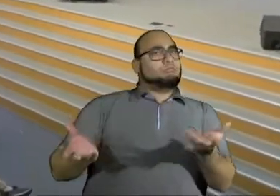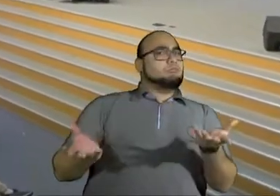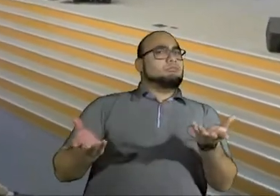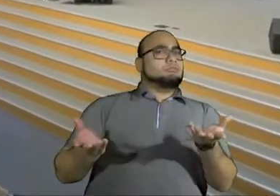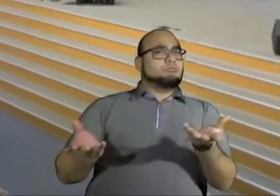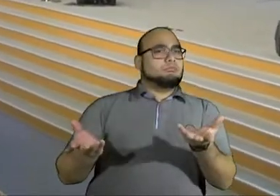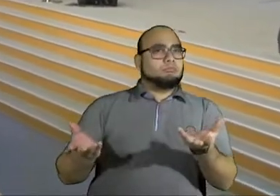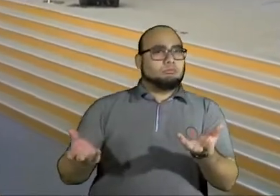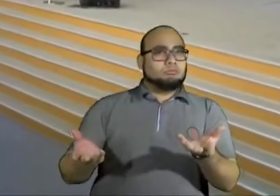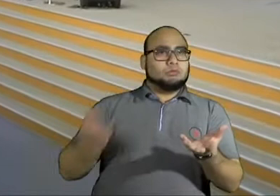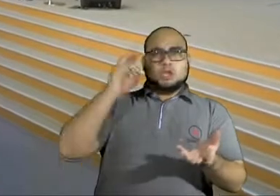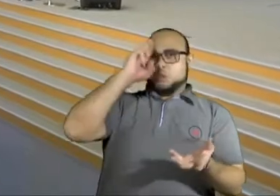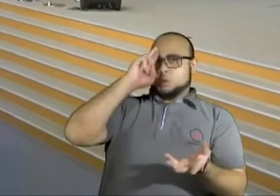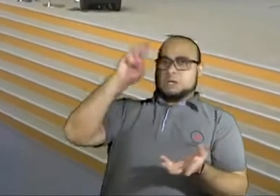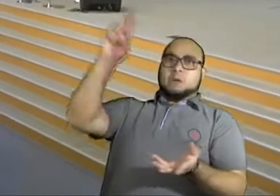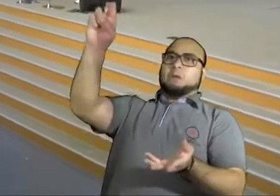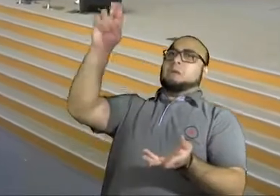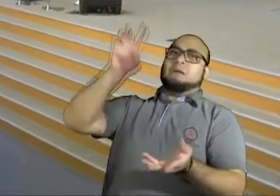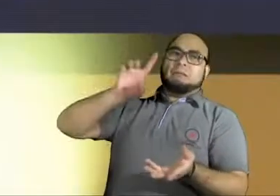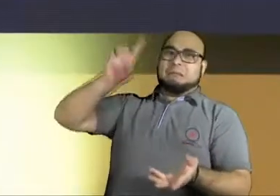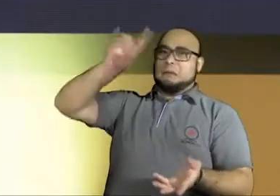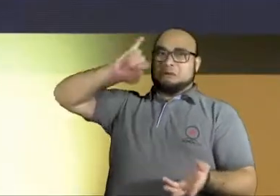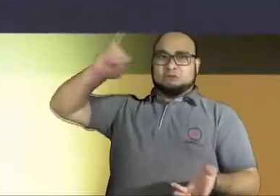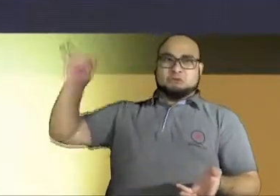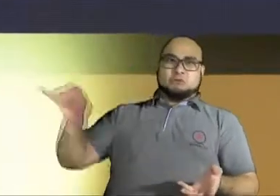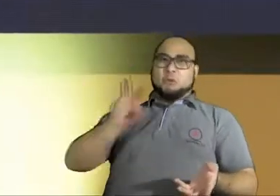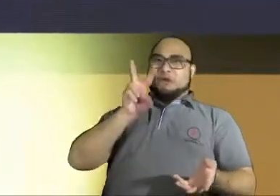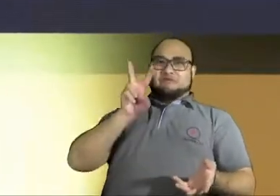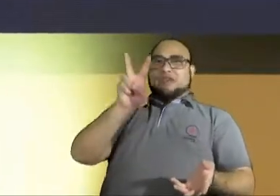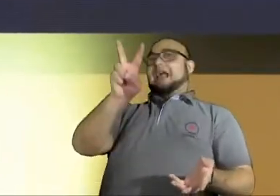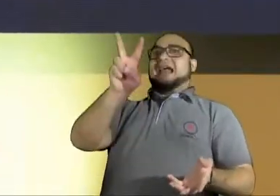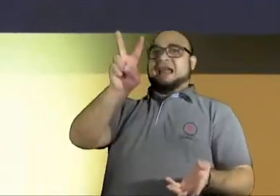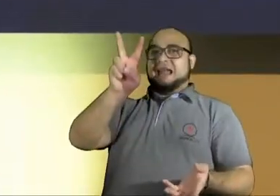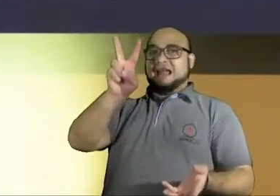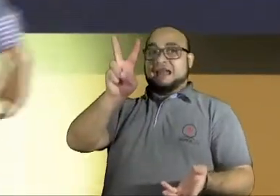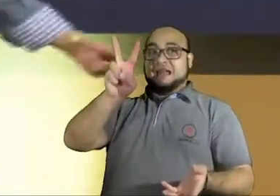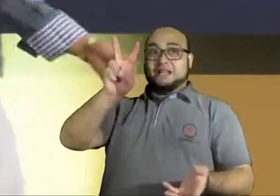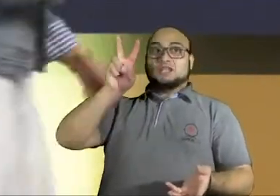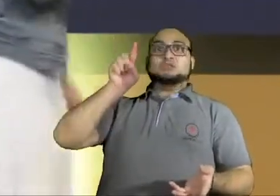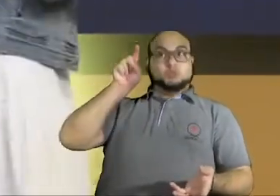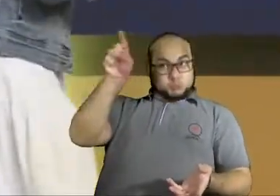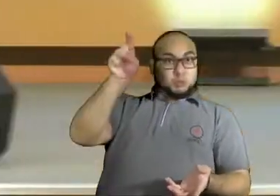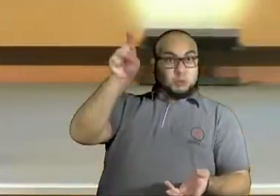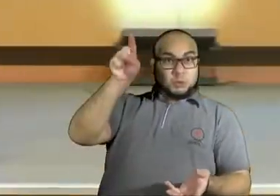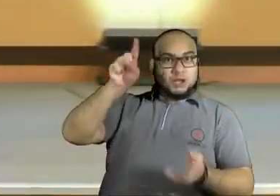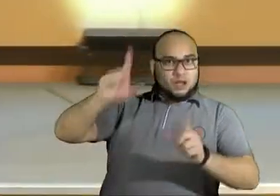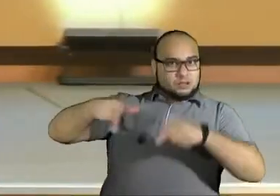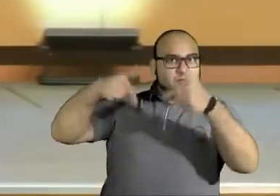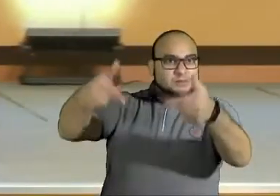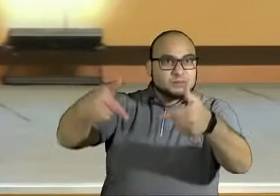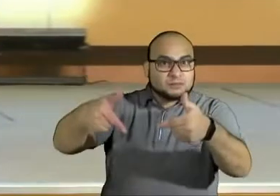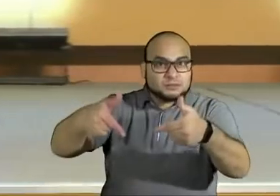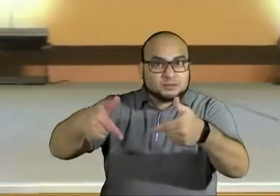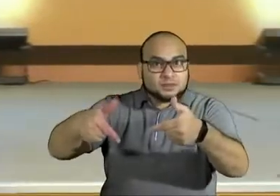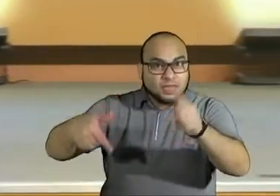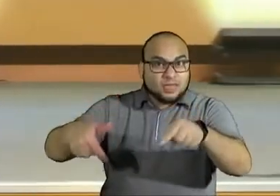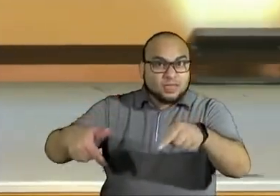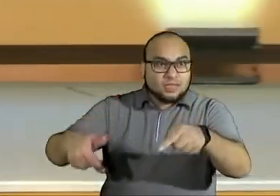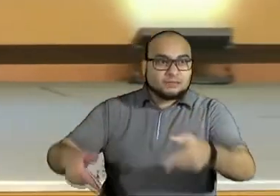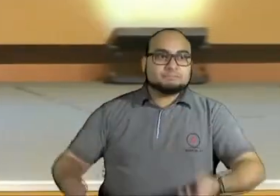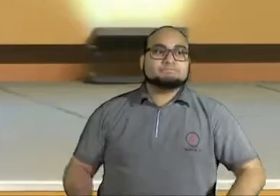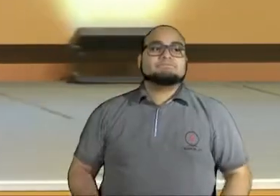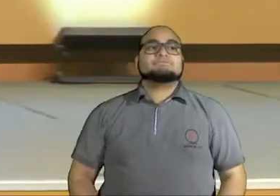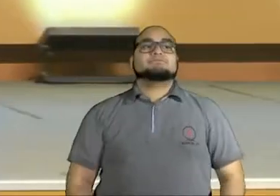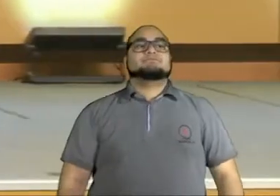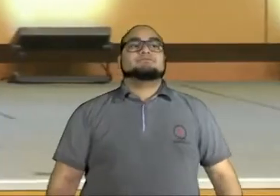Senhor Deus Jeová, tu, vou traduzir, sabe o que Ezequiel está